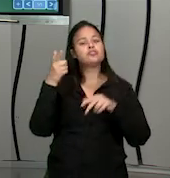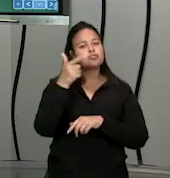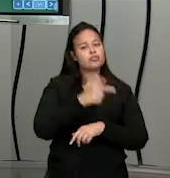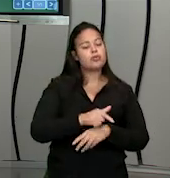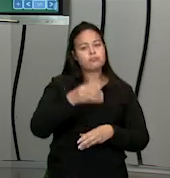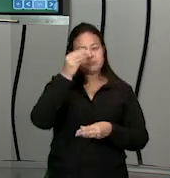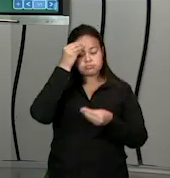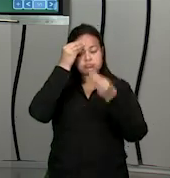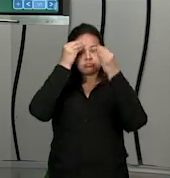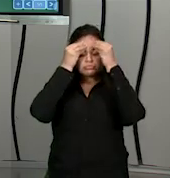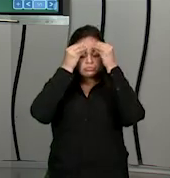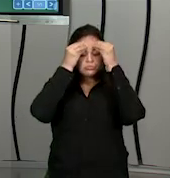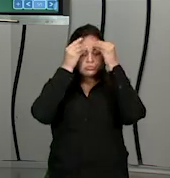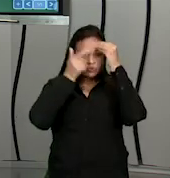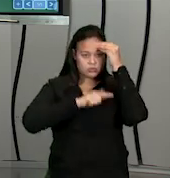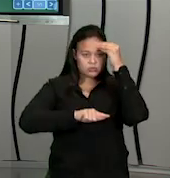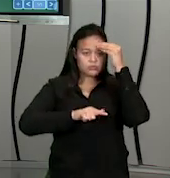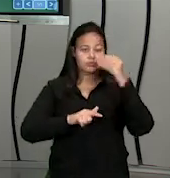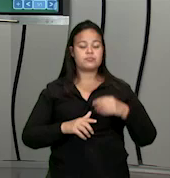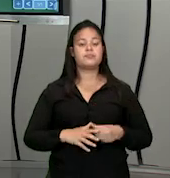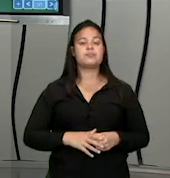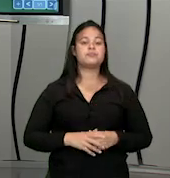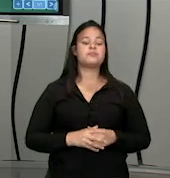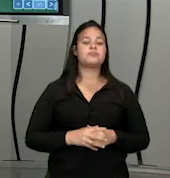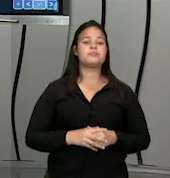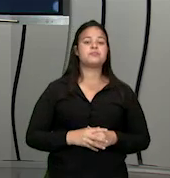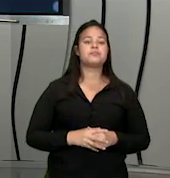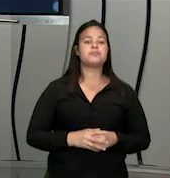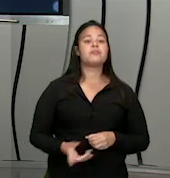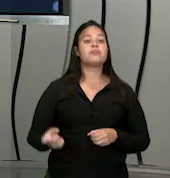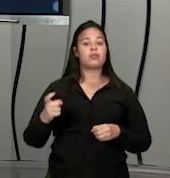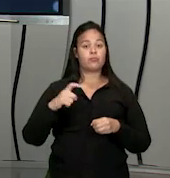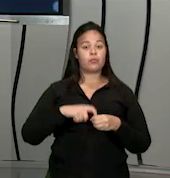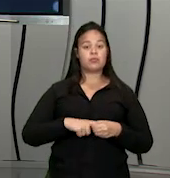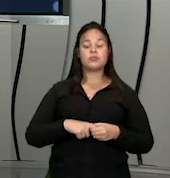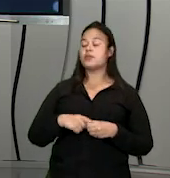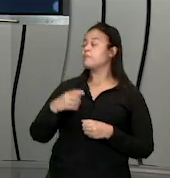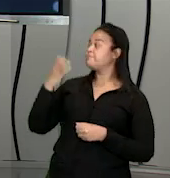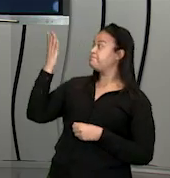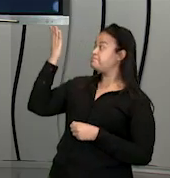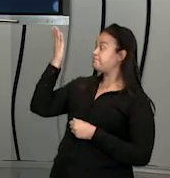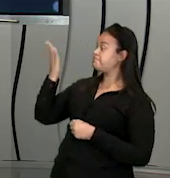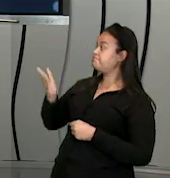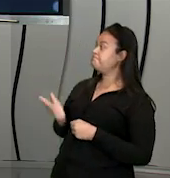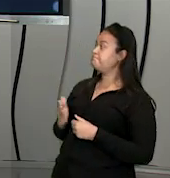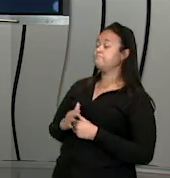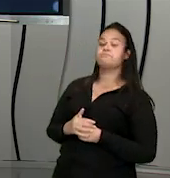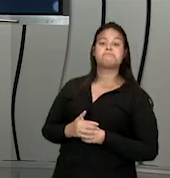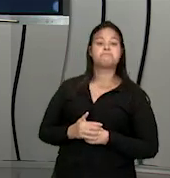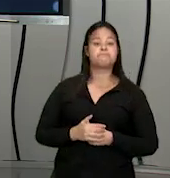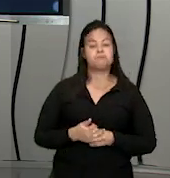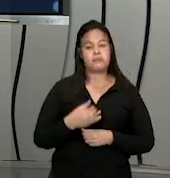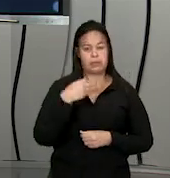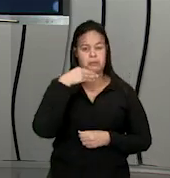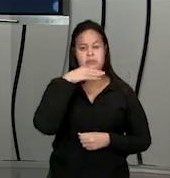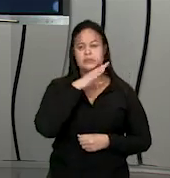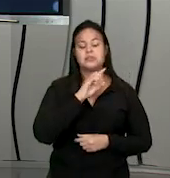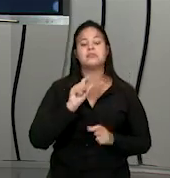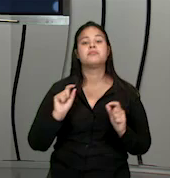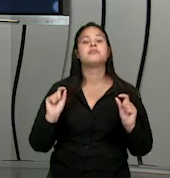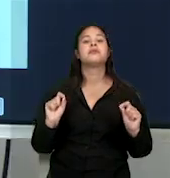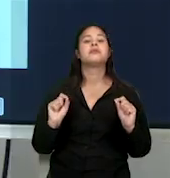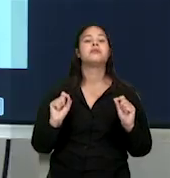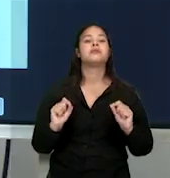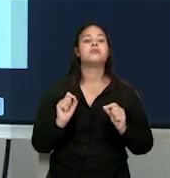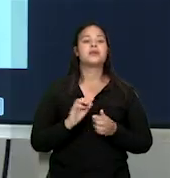de cabeça. Vamos voltar, então, aqui para o nosso círculo, e você vai perceber que eu coloquei